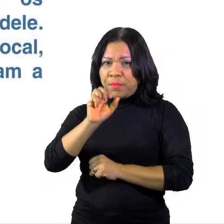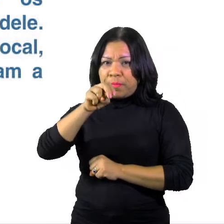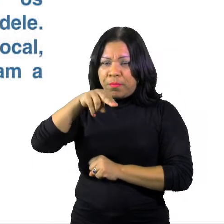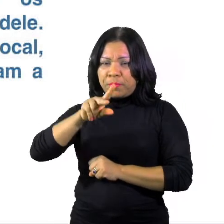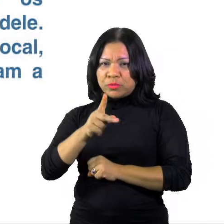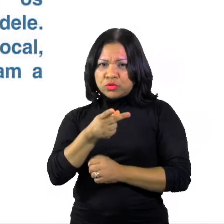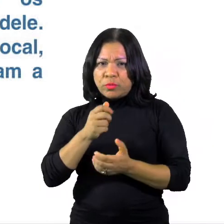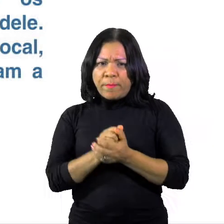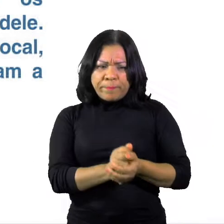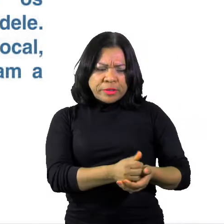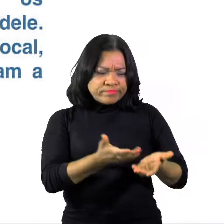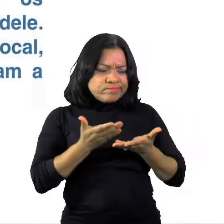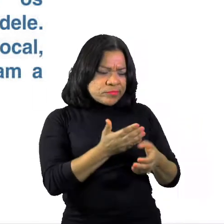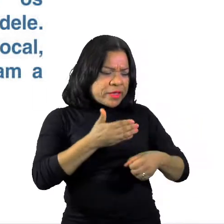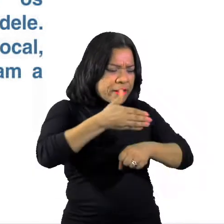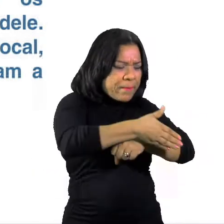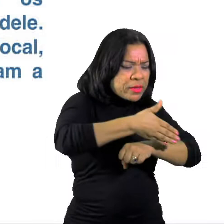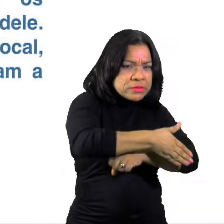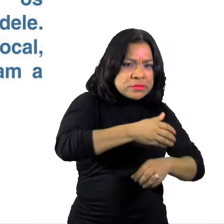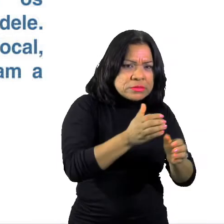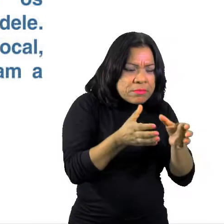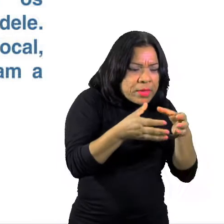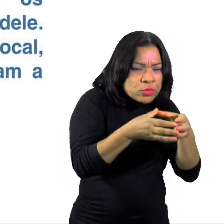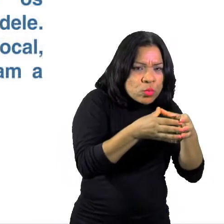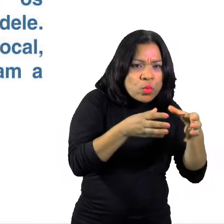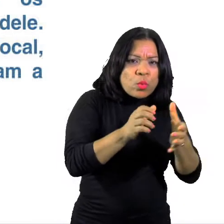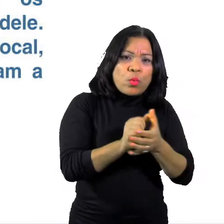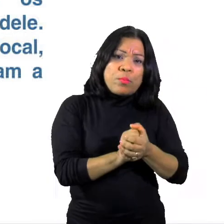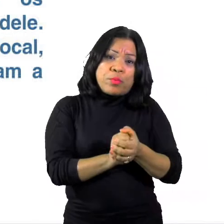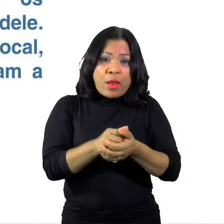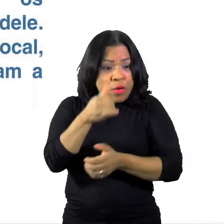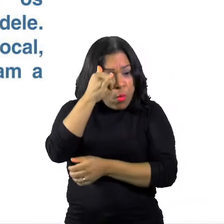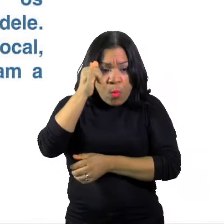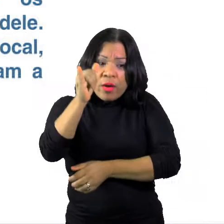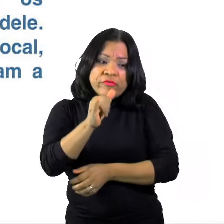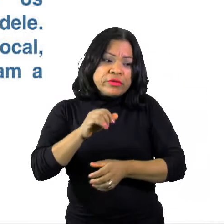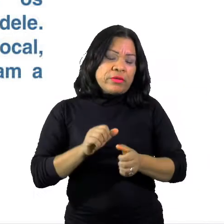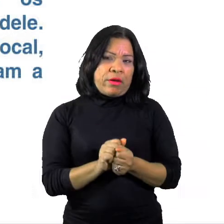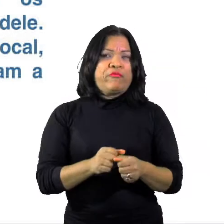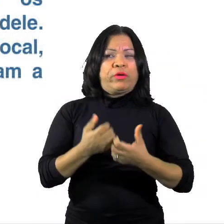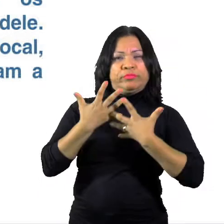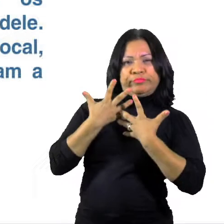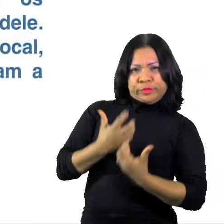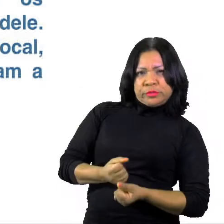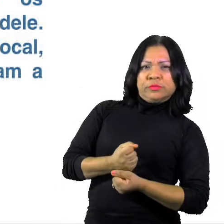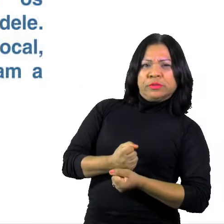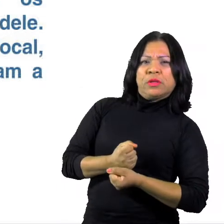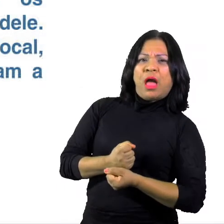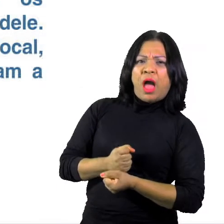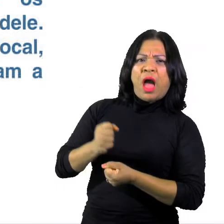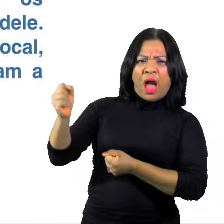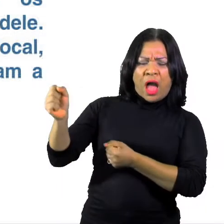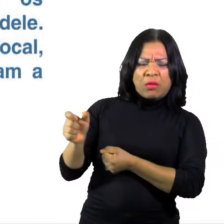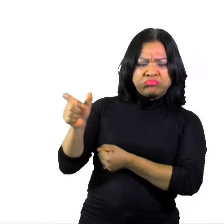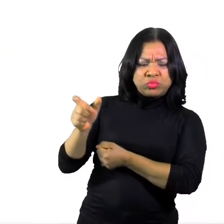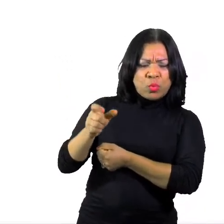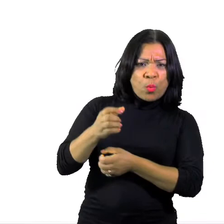conseguir evitar que ele continuasse no local. Aceitaram Chumbinho no grupo e continuaram a